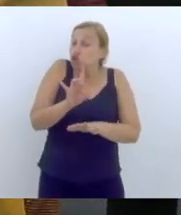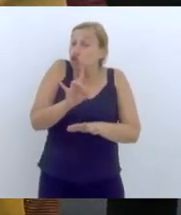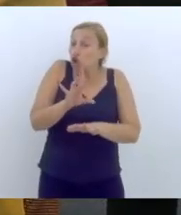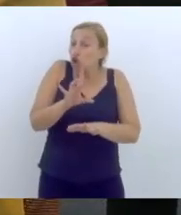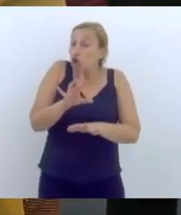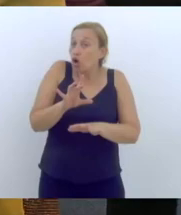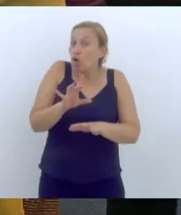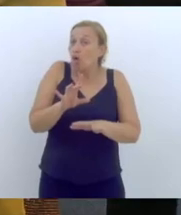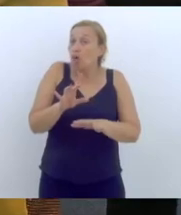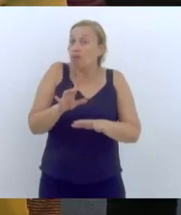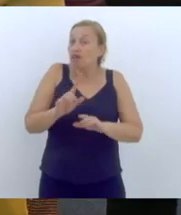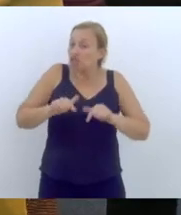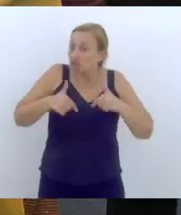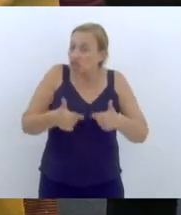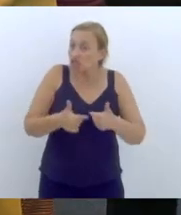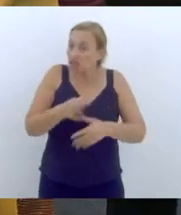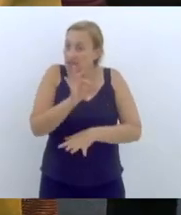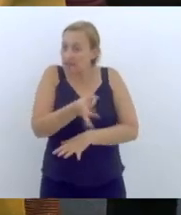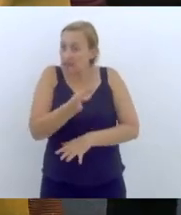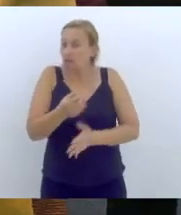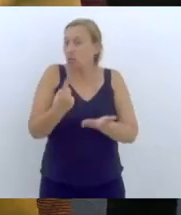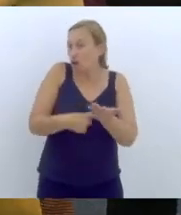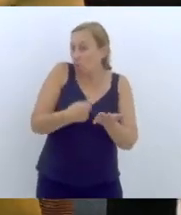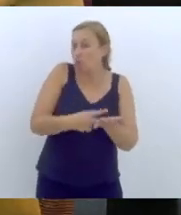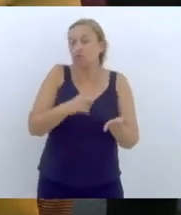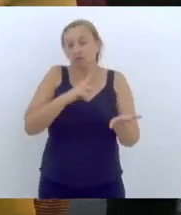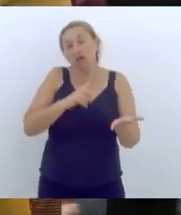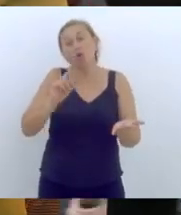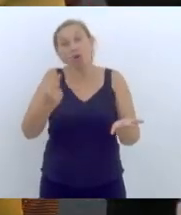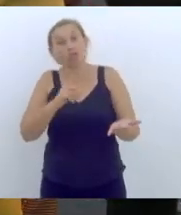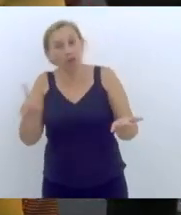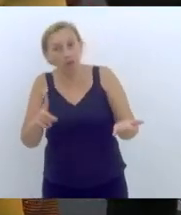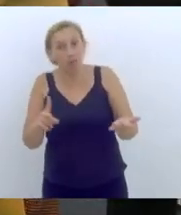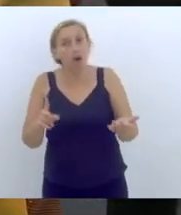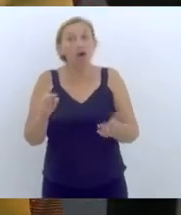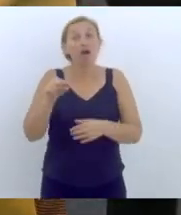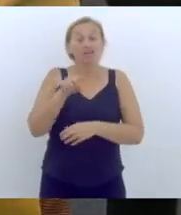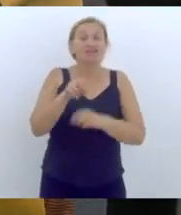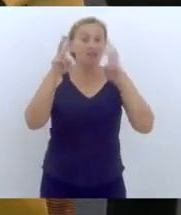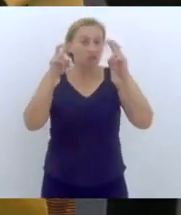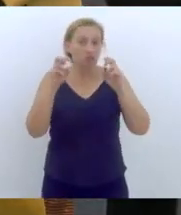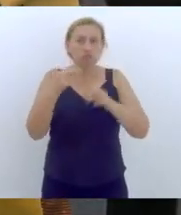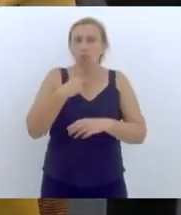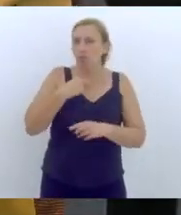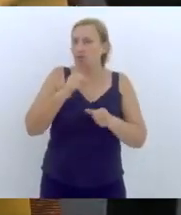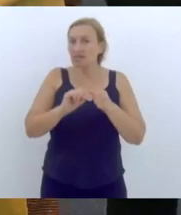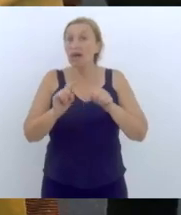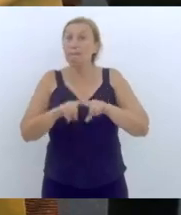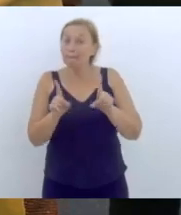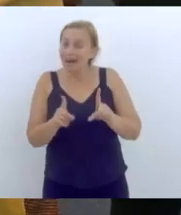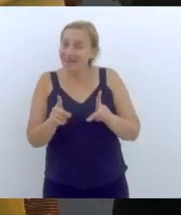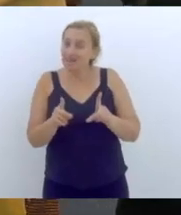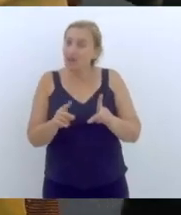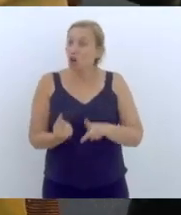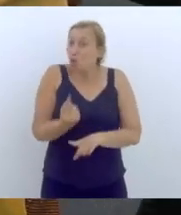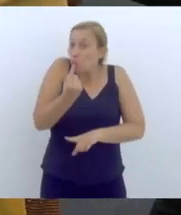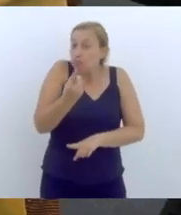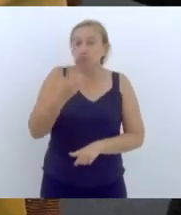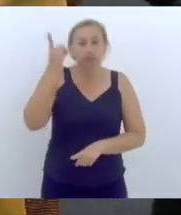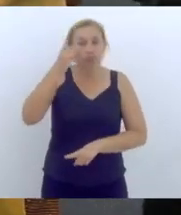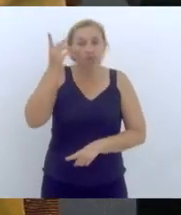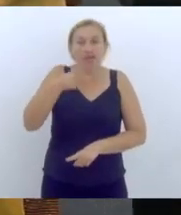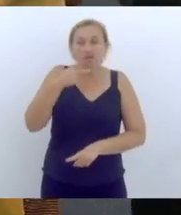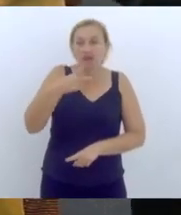gente ter firme quando a gente tem acordo e quando a gente não tem. Nesse caso, não é que não possa ser feito. É que pelo menos um deputado